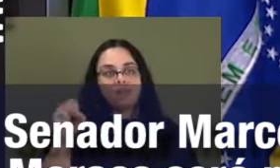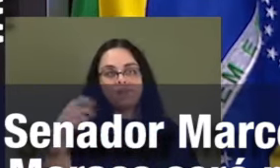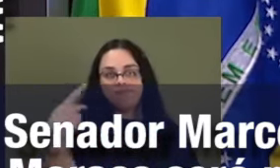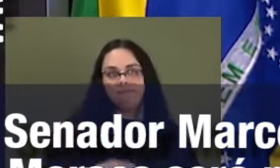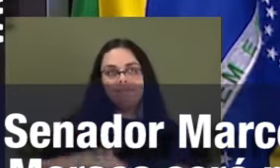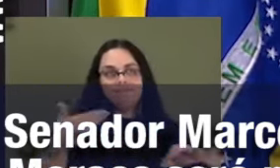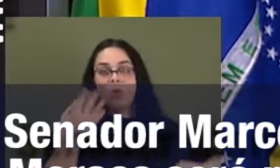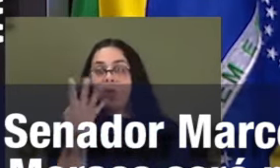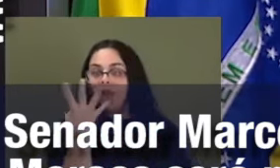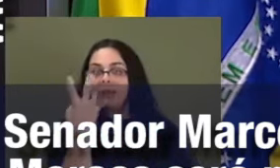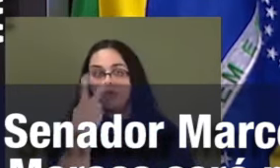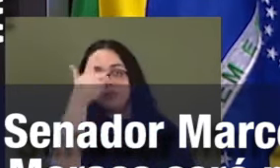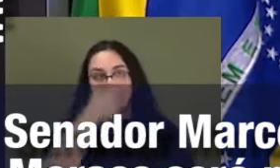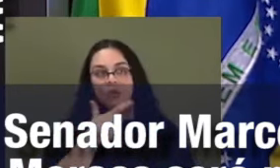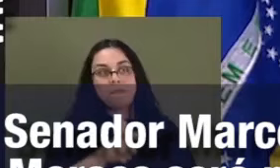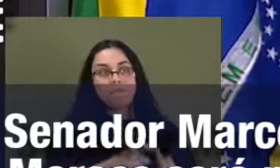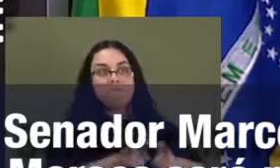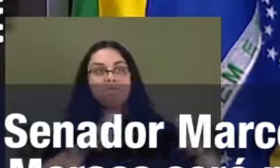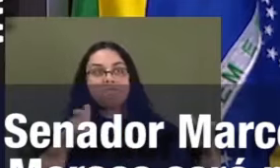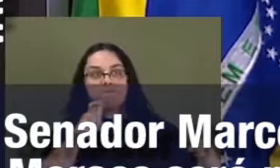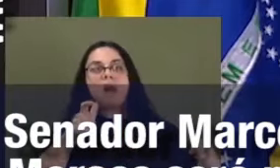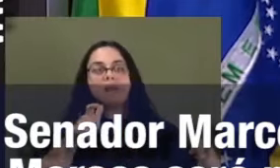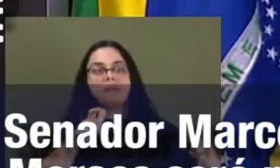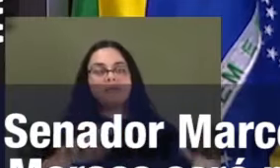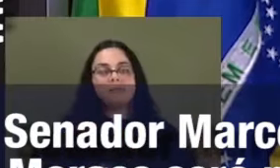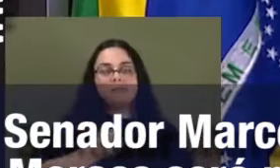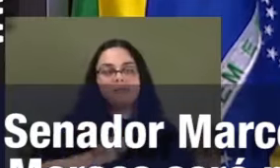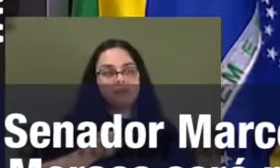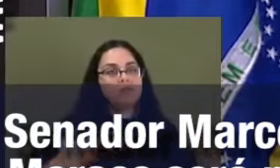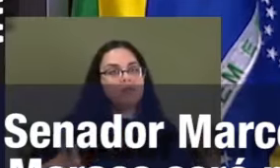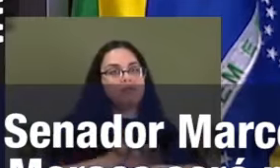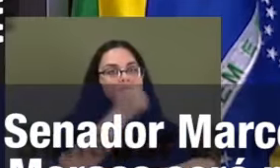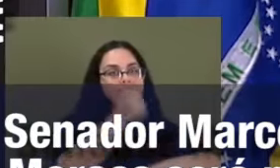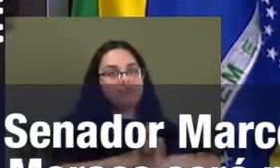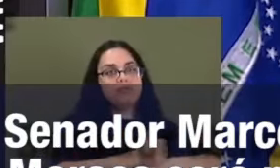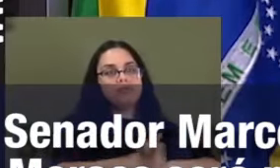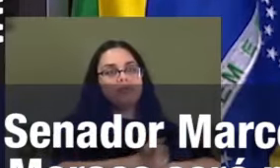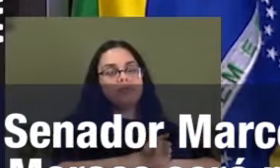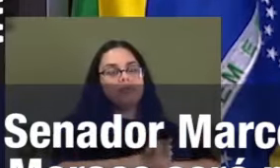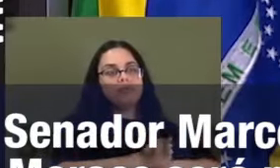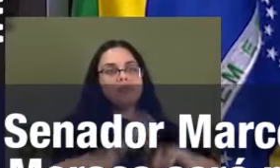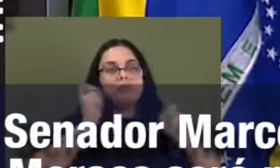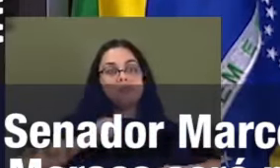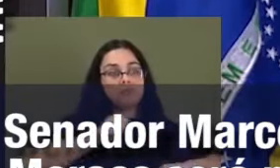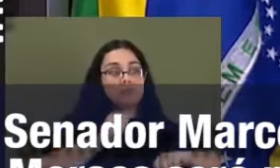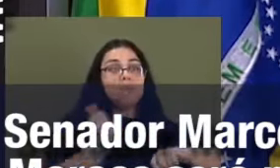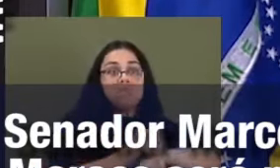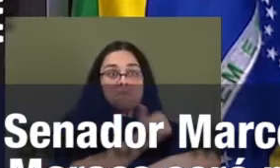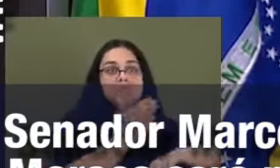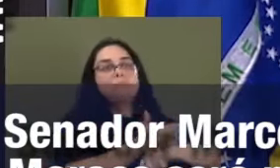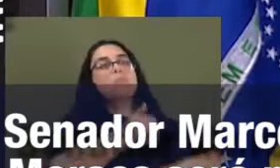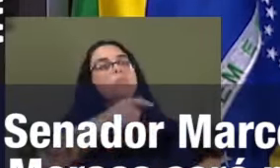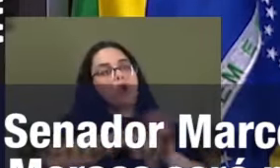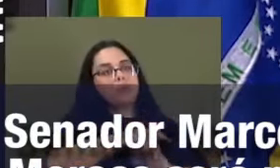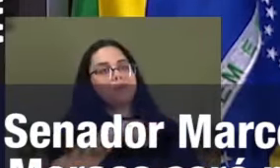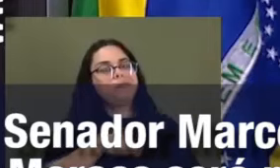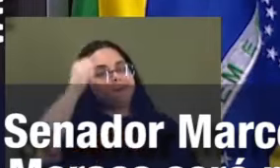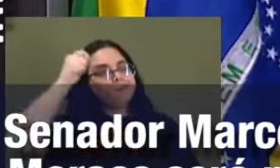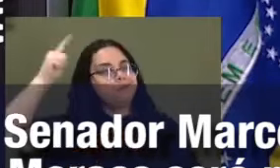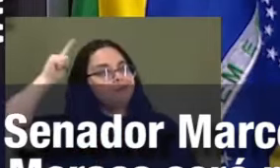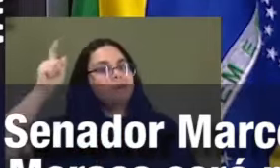42 senadores se levantaram, a maioria suficiente para impeachment o ministro. A maioria se levantou contra o ministro Alexandre de Moraes para que